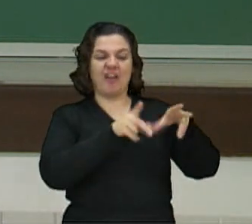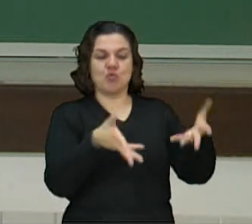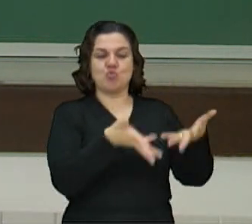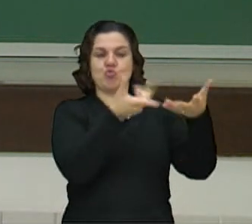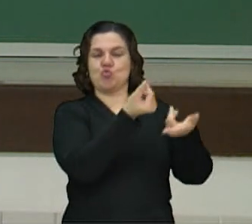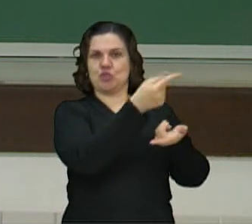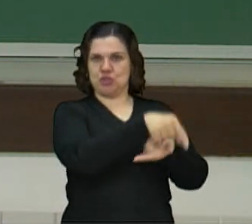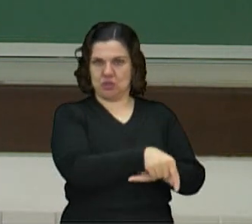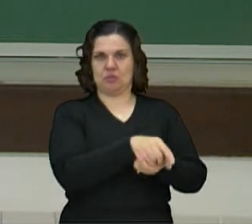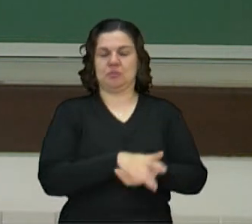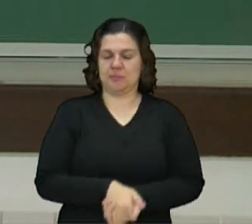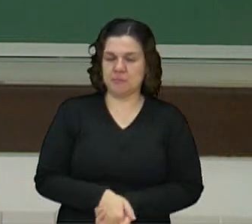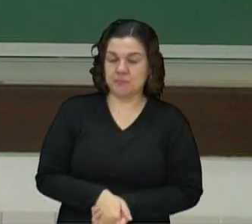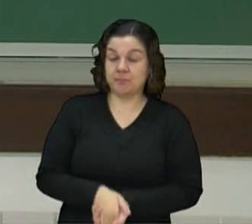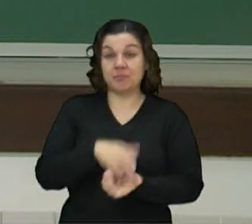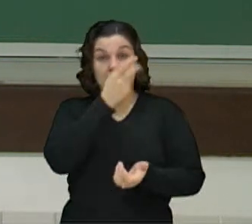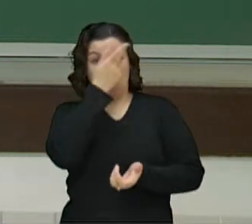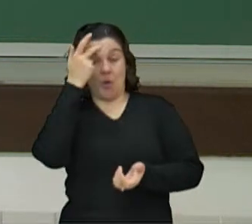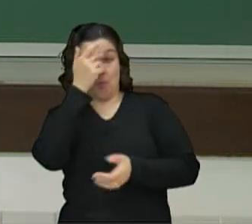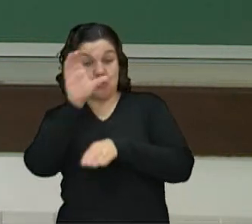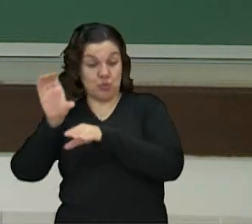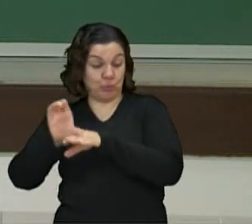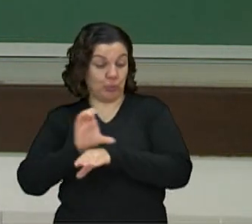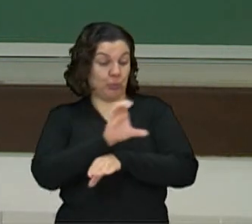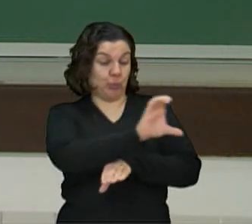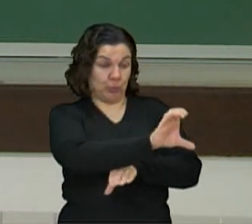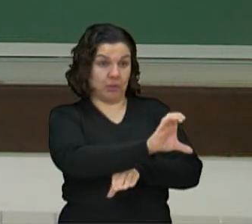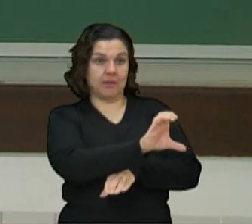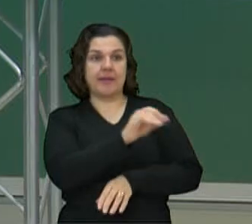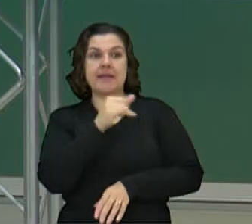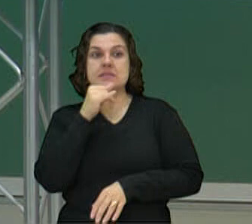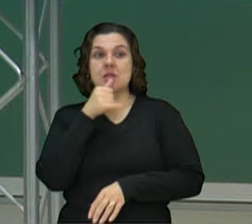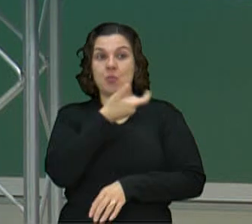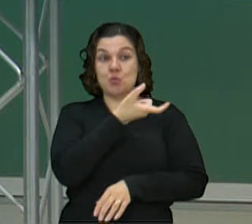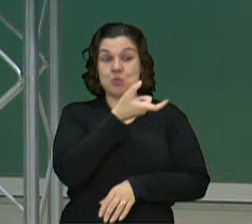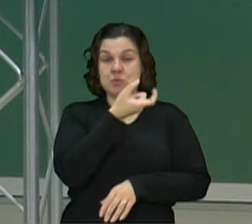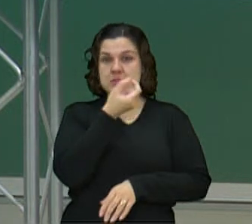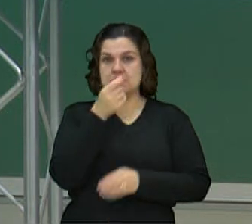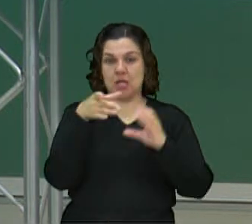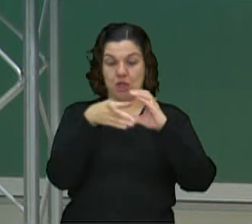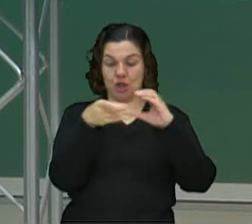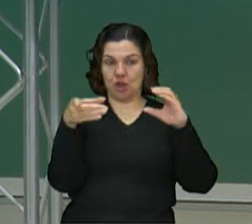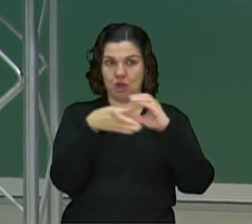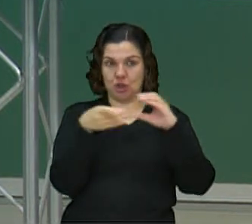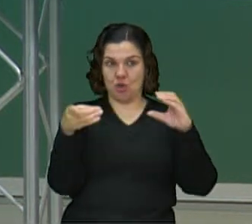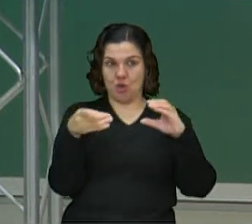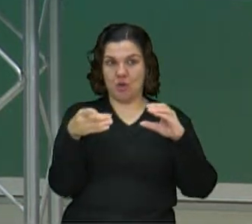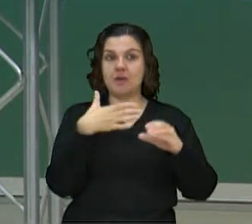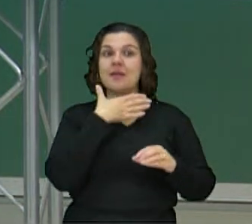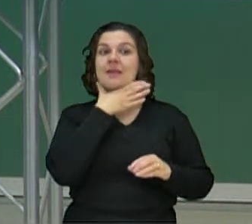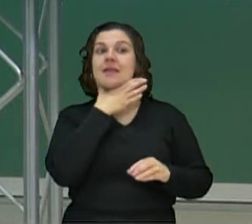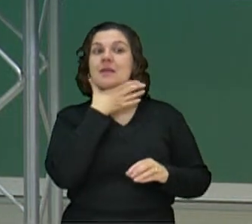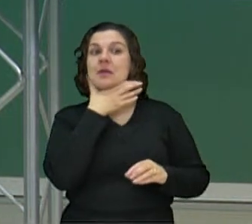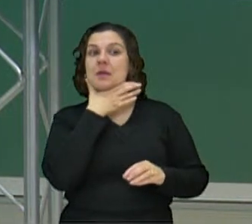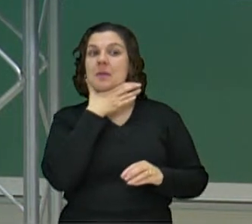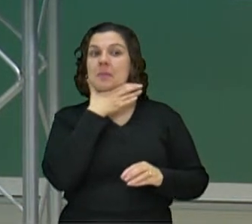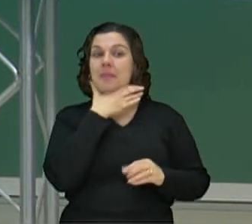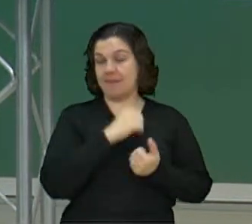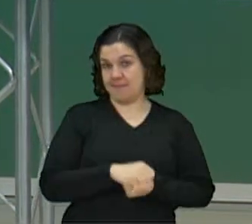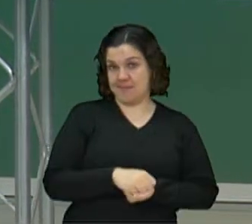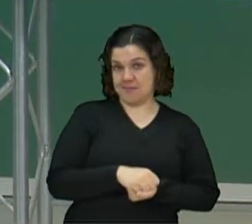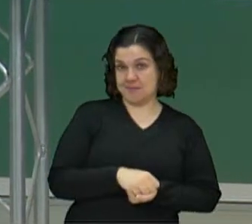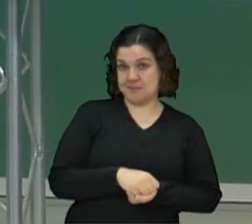lucro. Quem aplicou, por exemplo, $100 em março de 28 em ações da